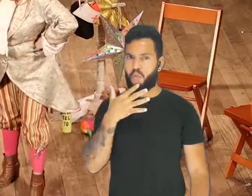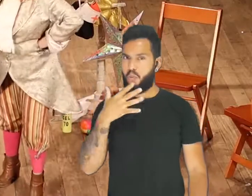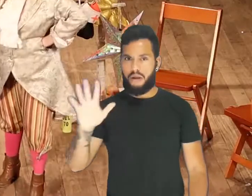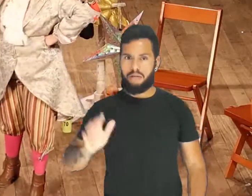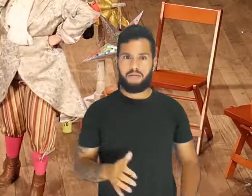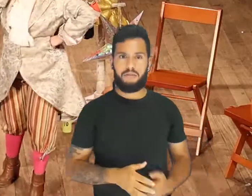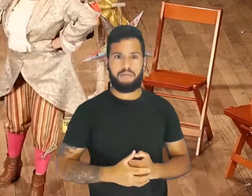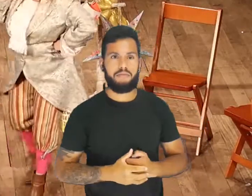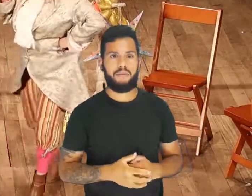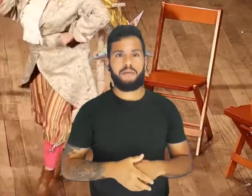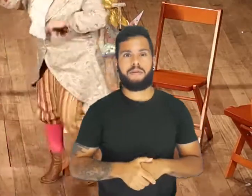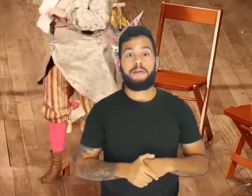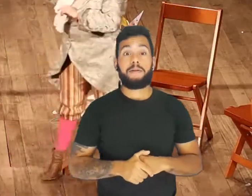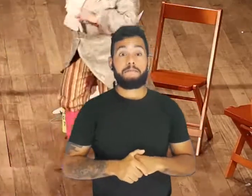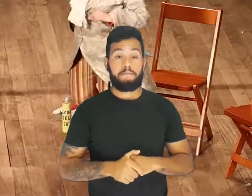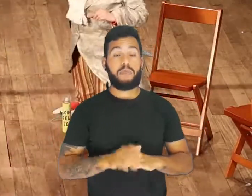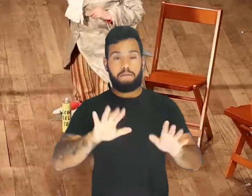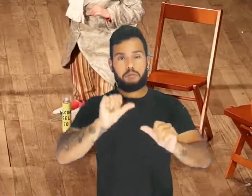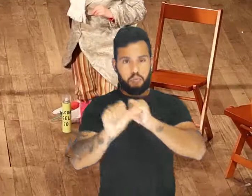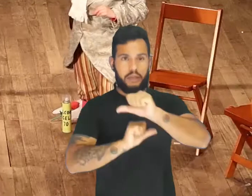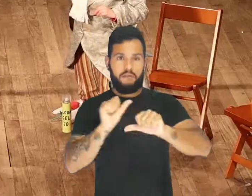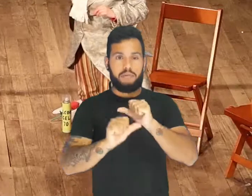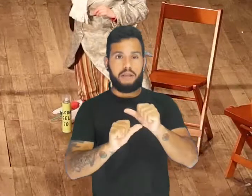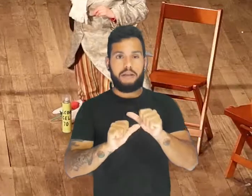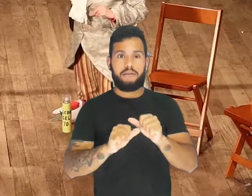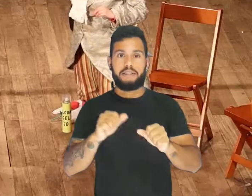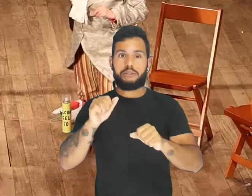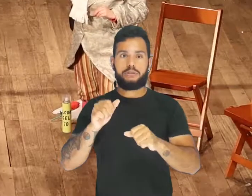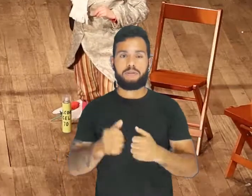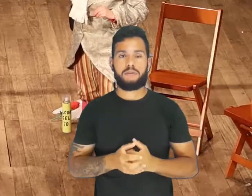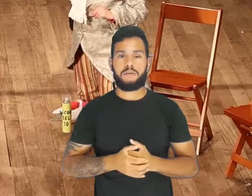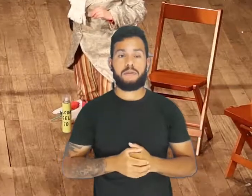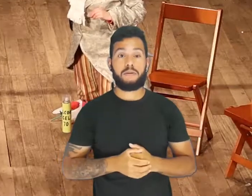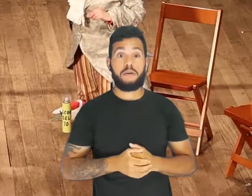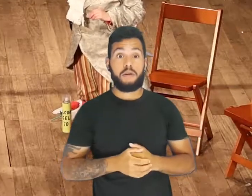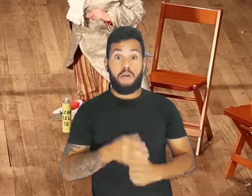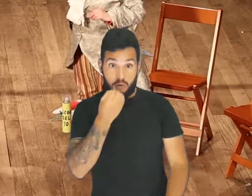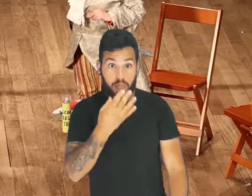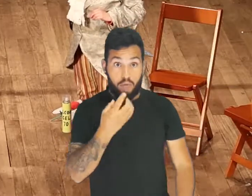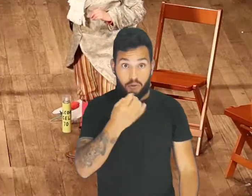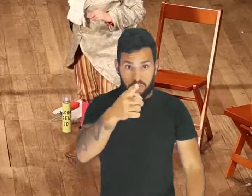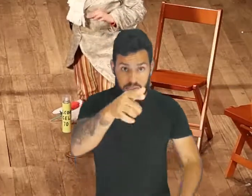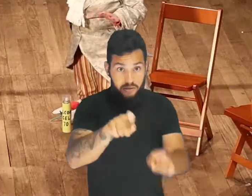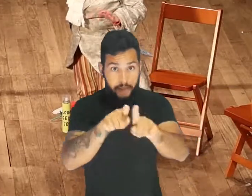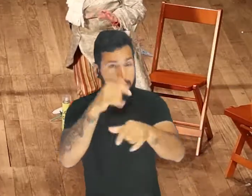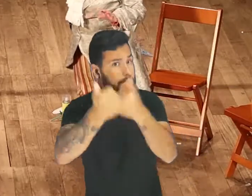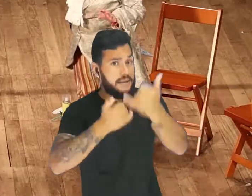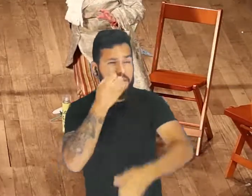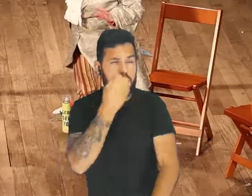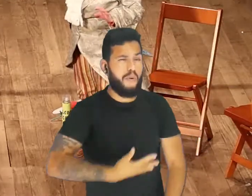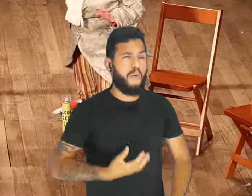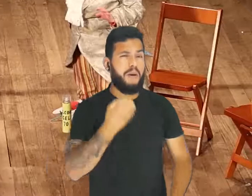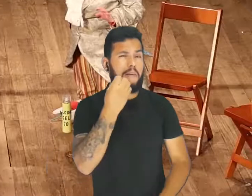balha. Ele inventa. Tá, vamos outro então. Tá. Vamos fazer a improvisação. Vamos fazer agora uma brinca.